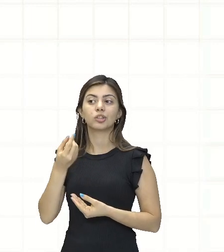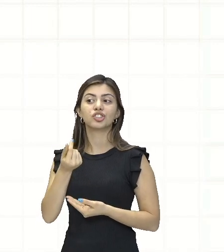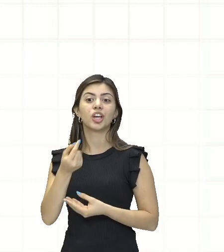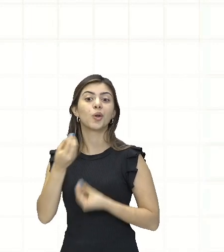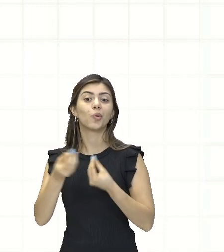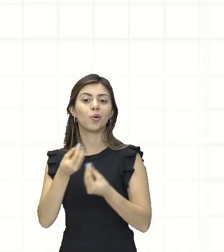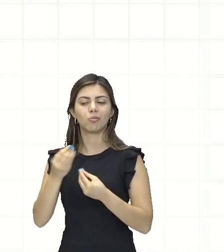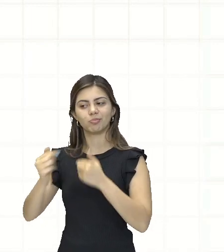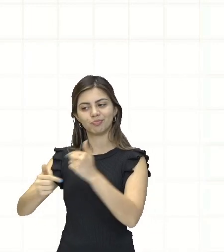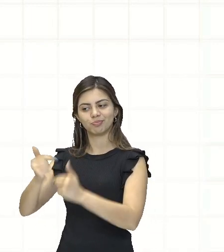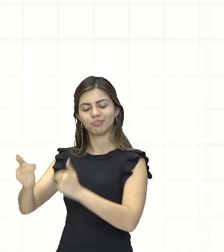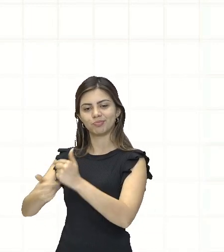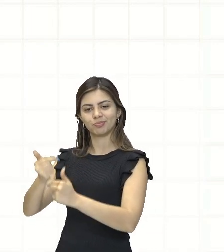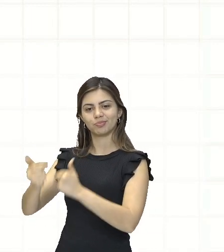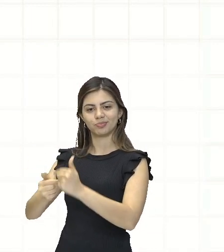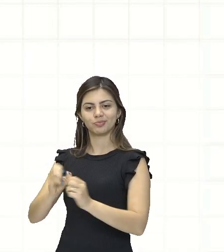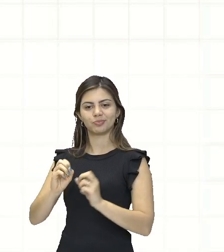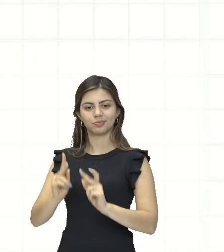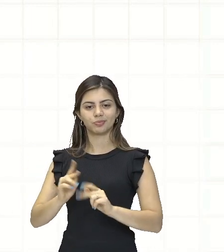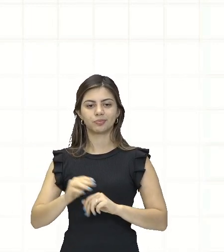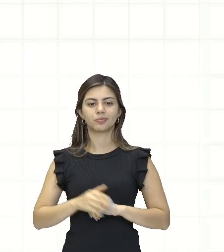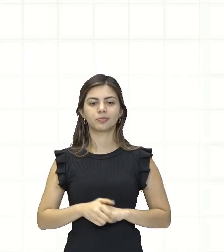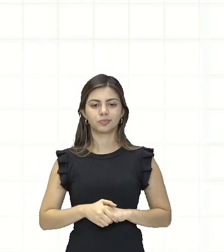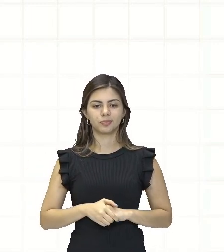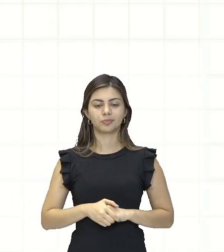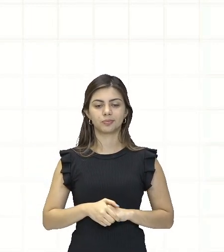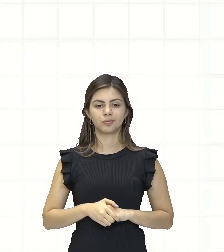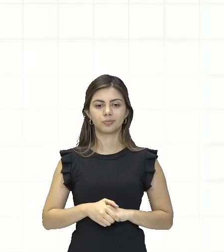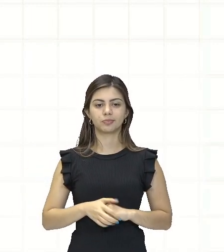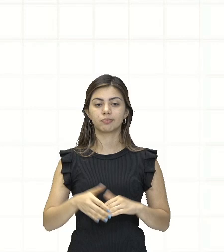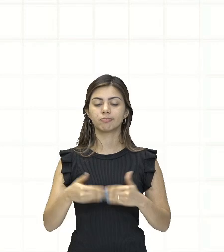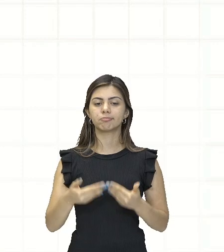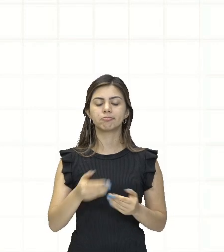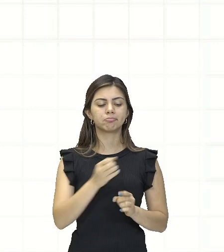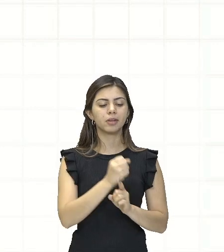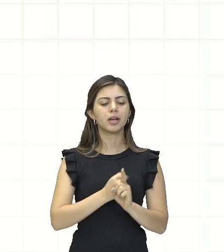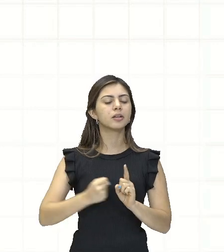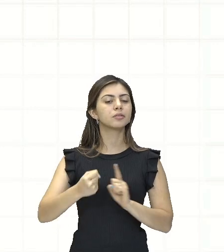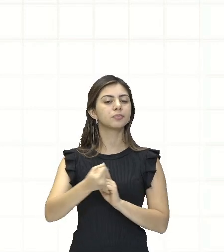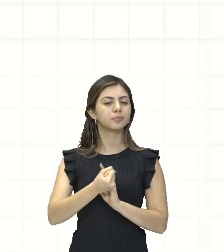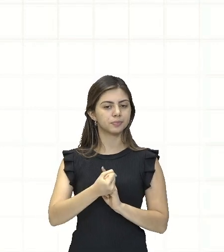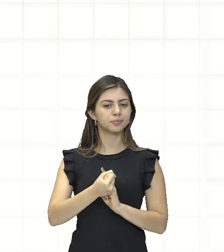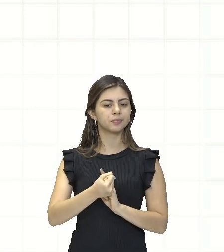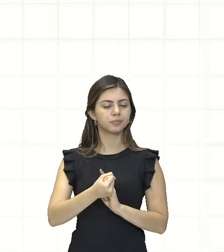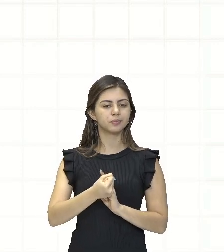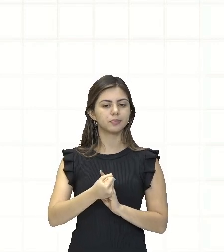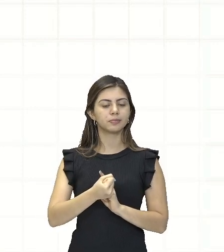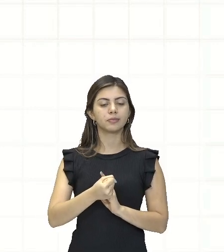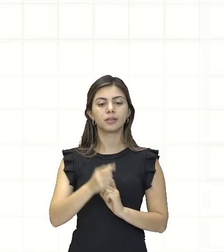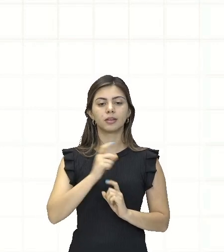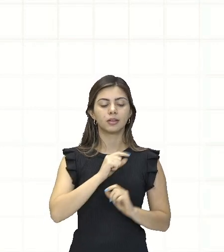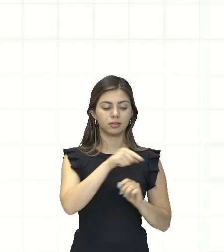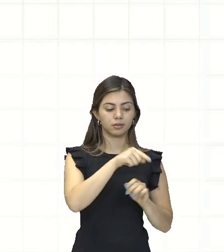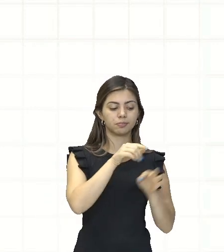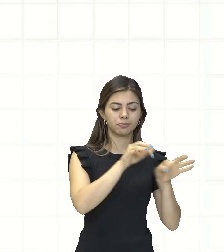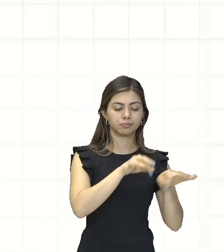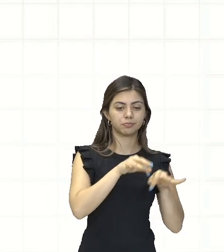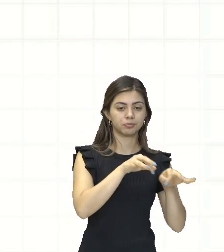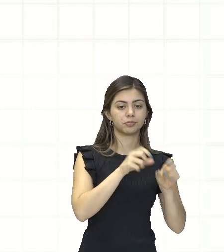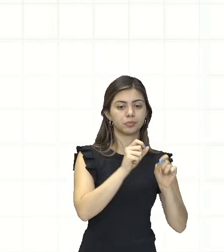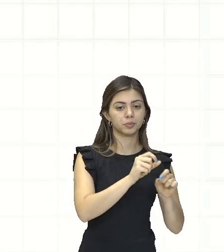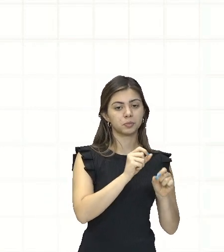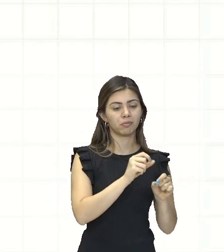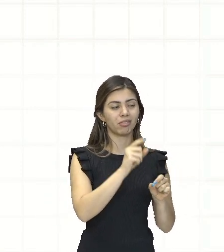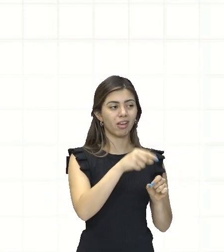através do nosso trabalho, ok? Em relação à sociedade, vamos ter no feudalismo